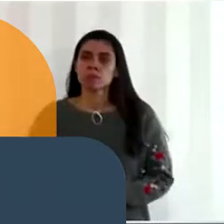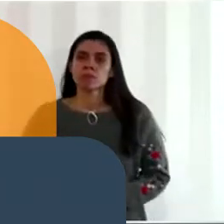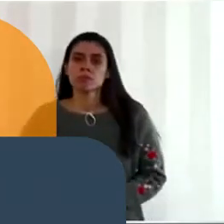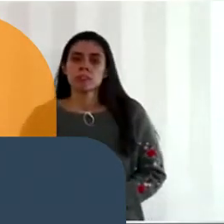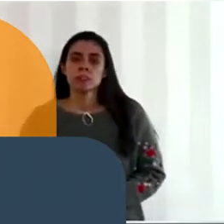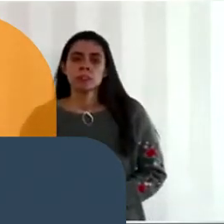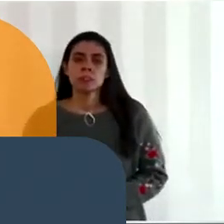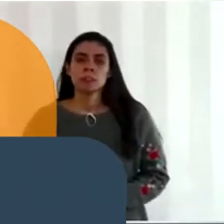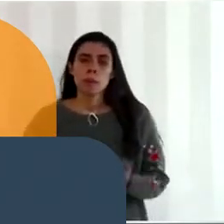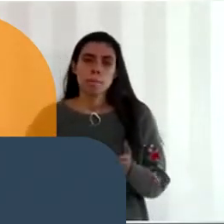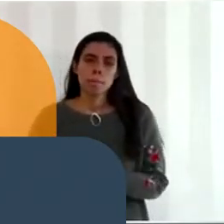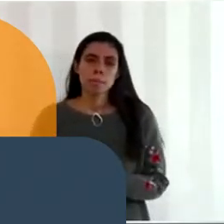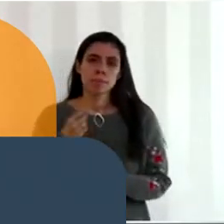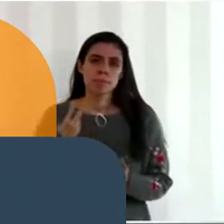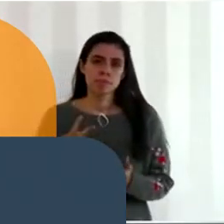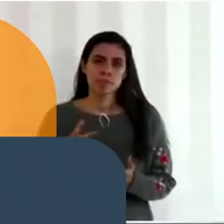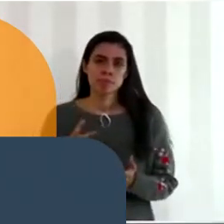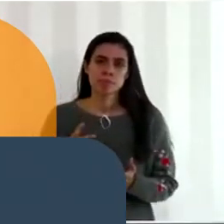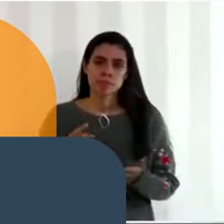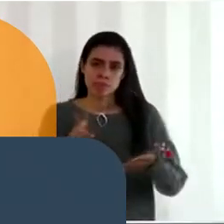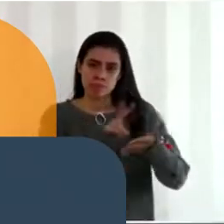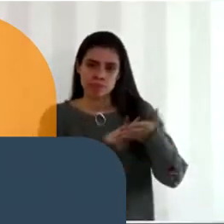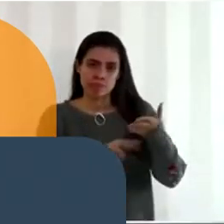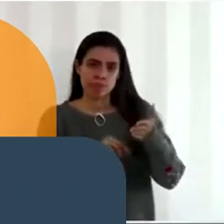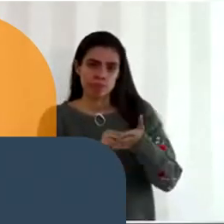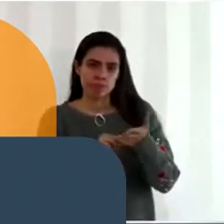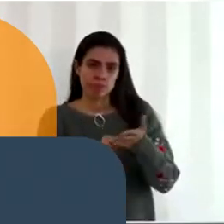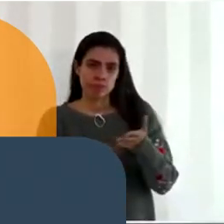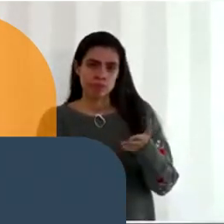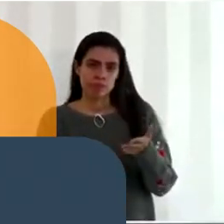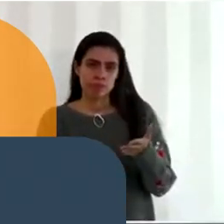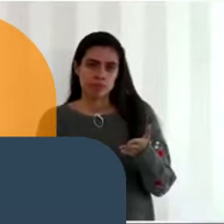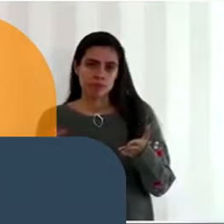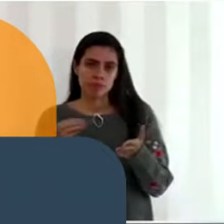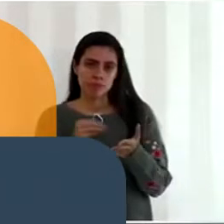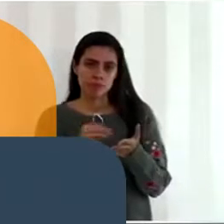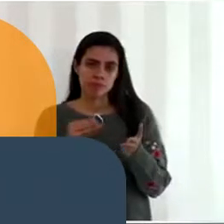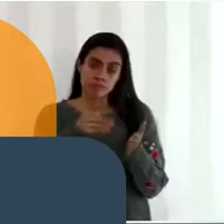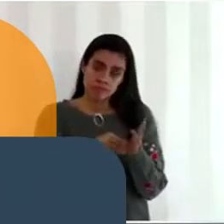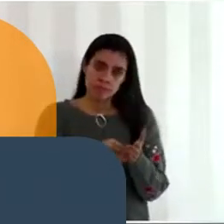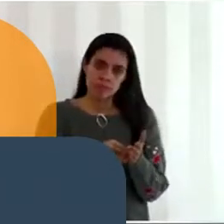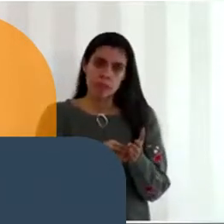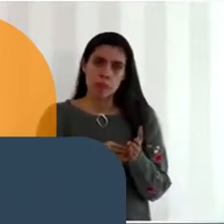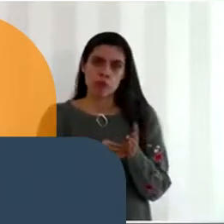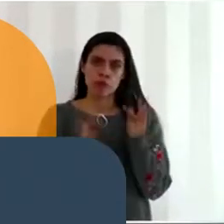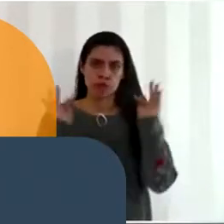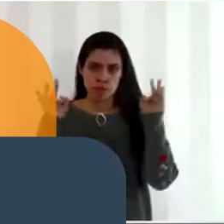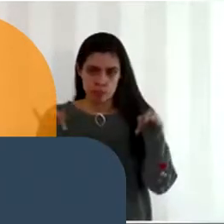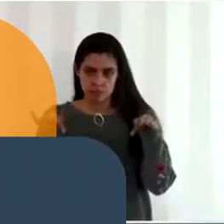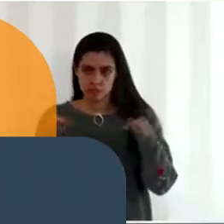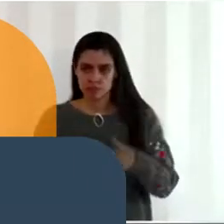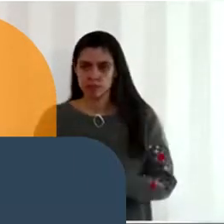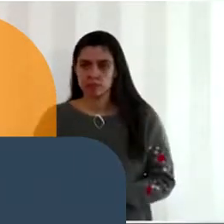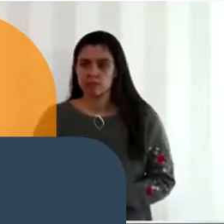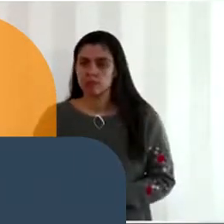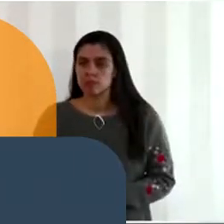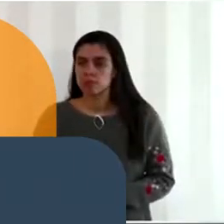capítulo 2, leremos dos versos 10 até o final do capítulo, até o verso